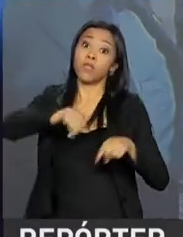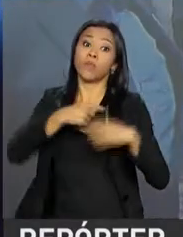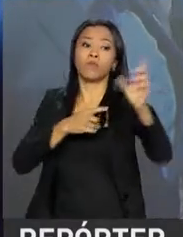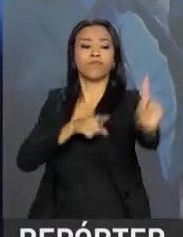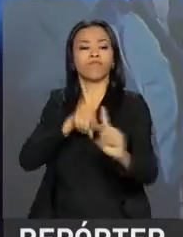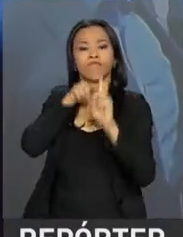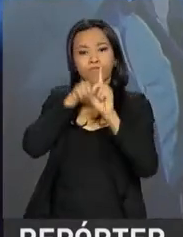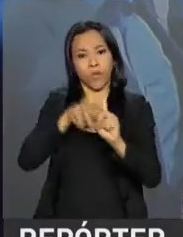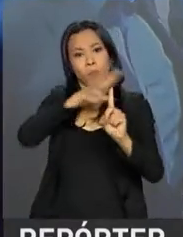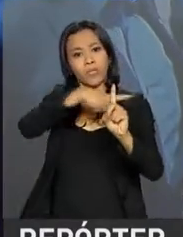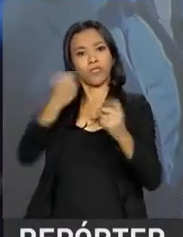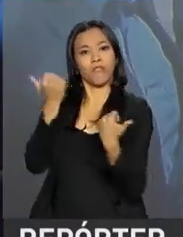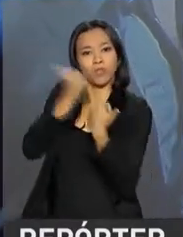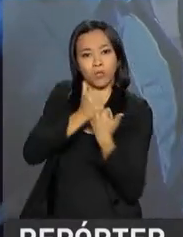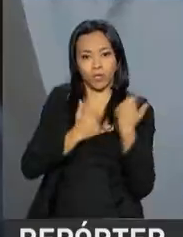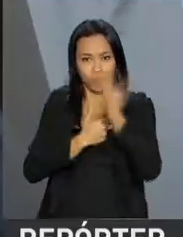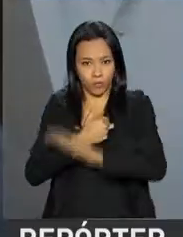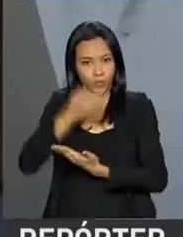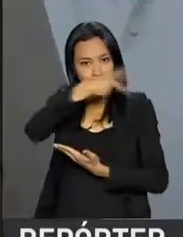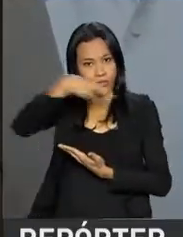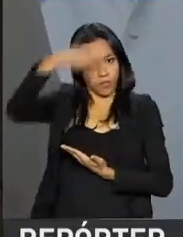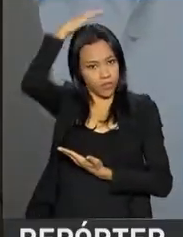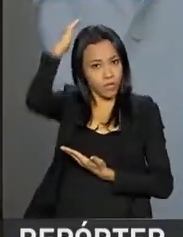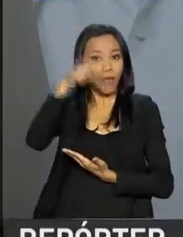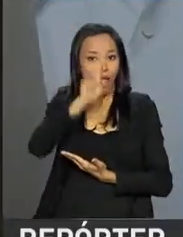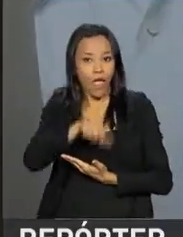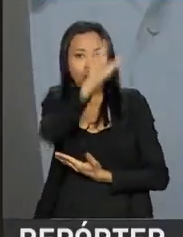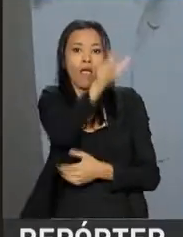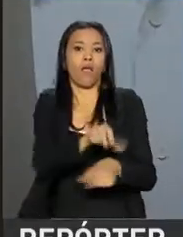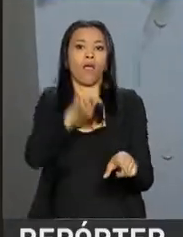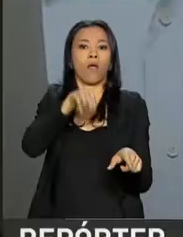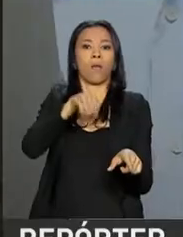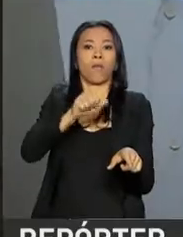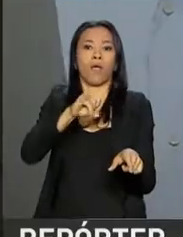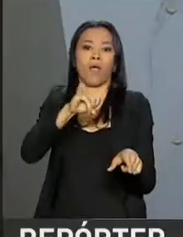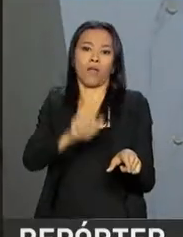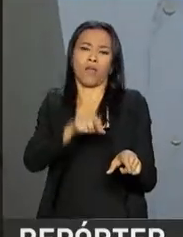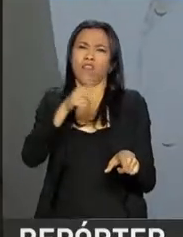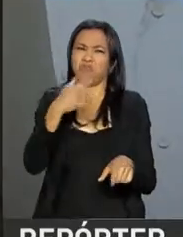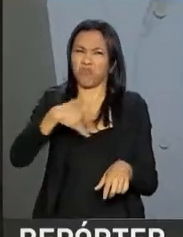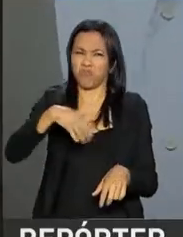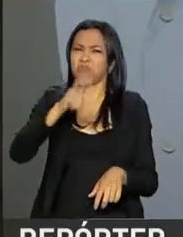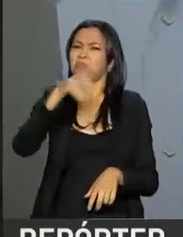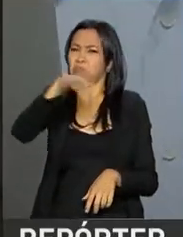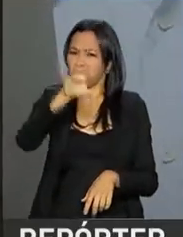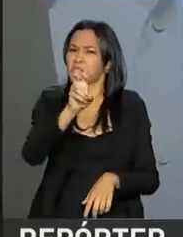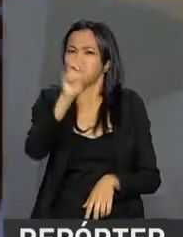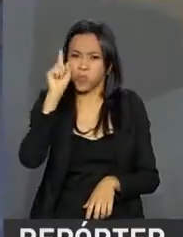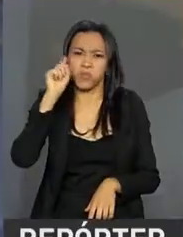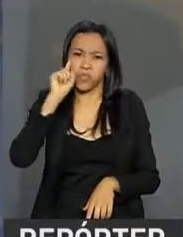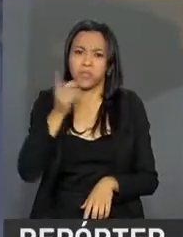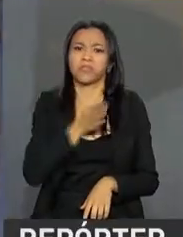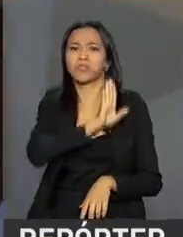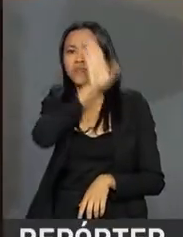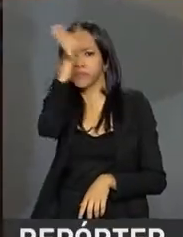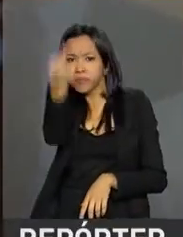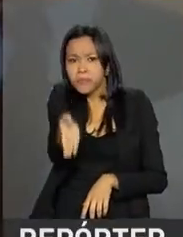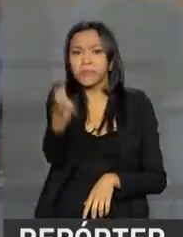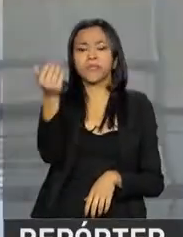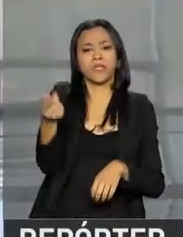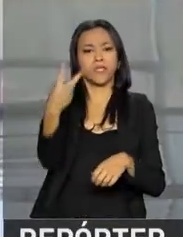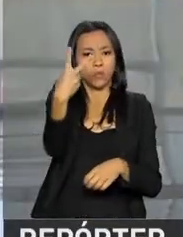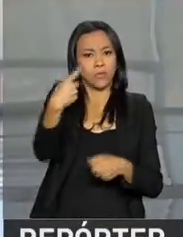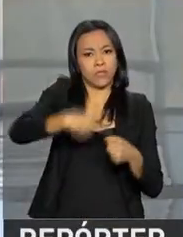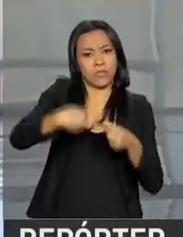exercício rodrigo maia foram mais de cinco dias de compromissos nas cidades chinesas de pequim e te